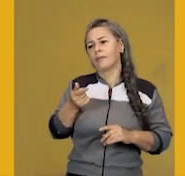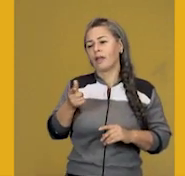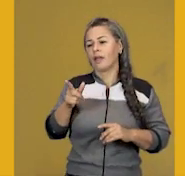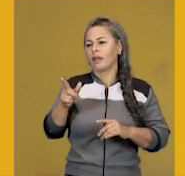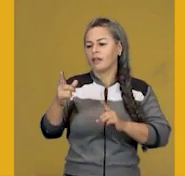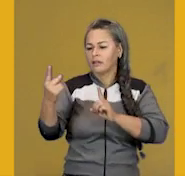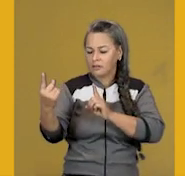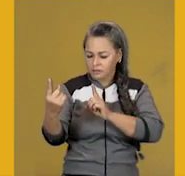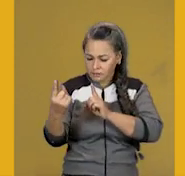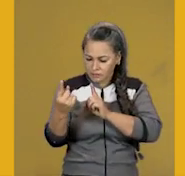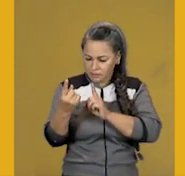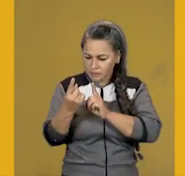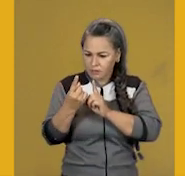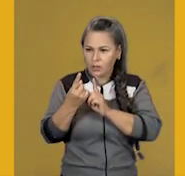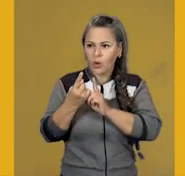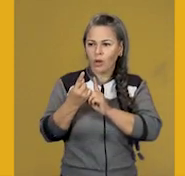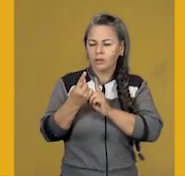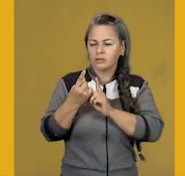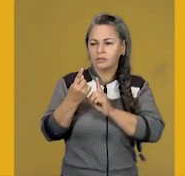efeito dela é louco.